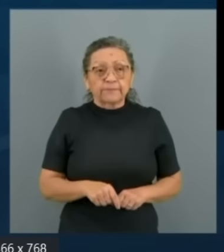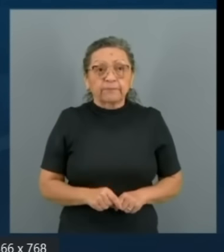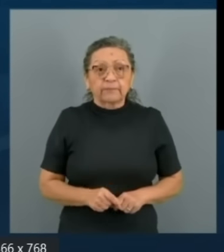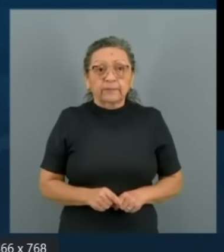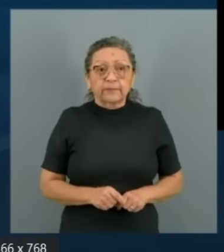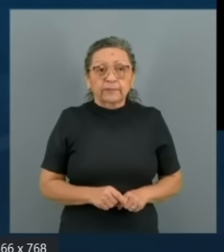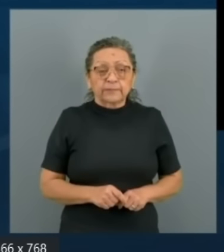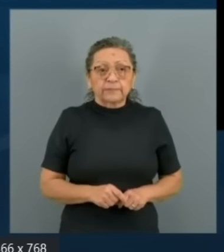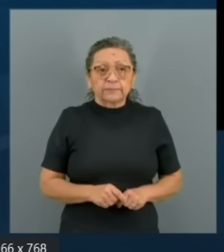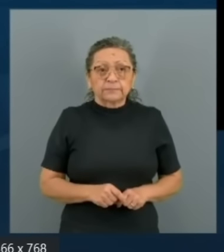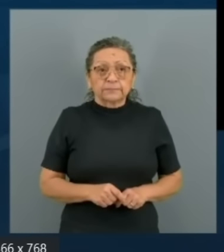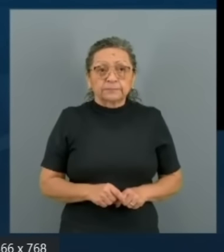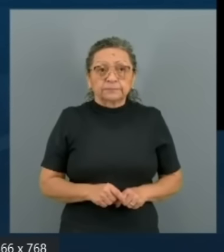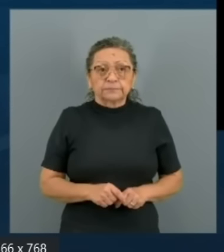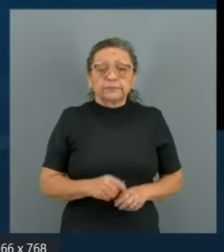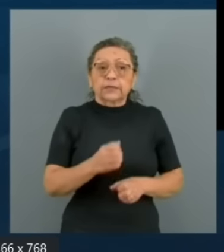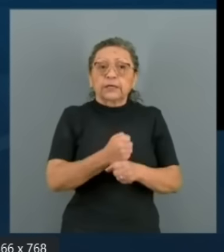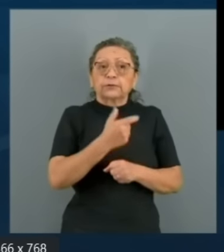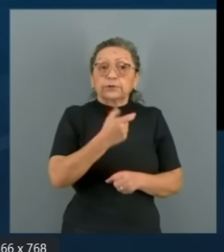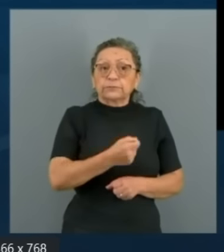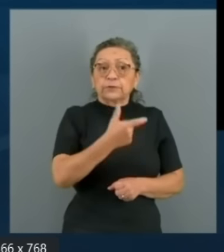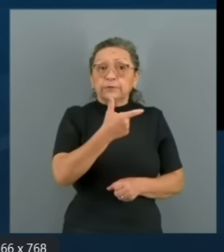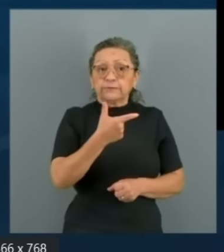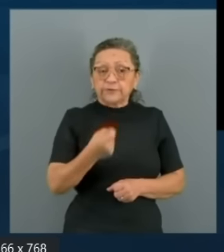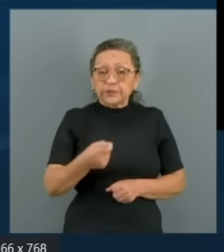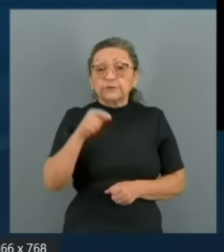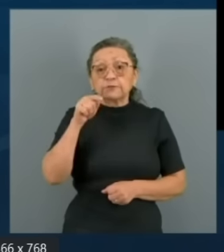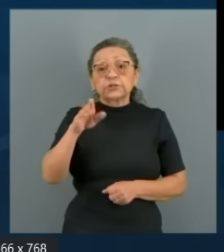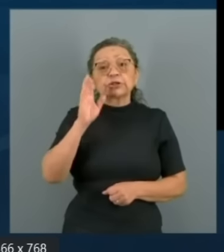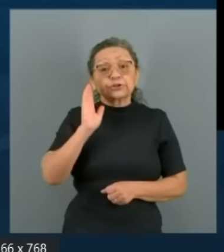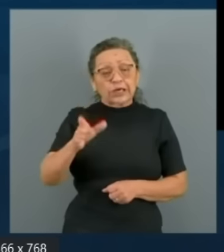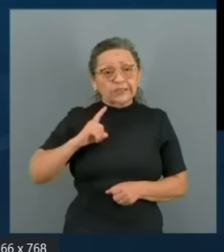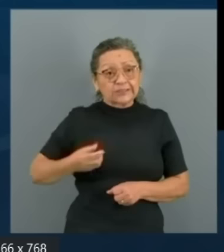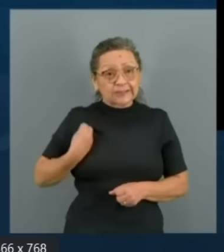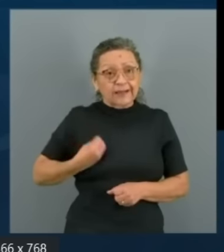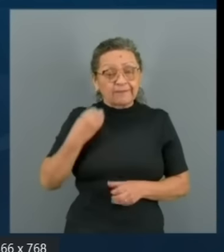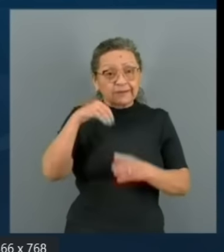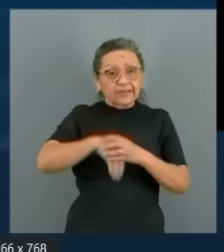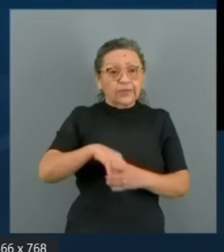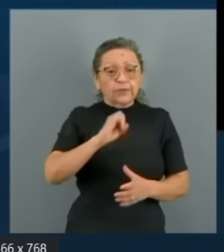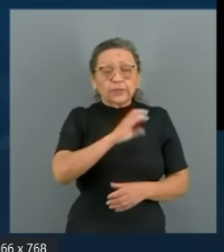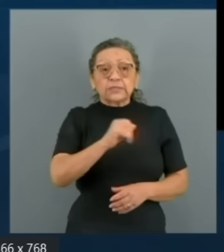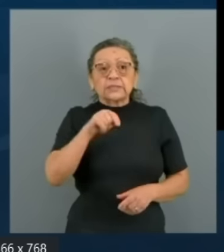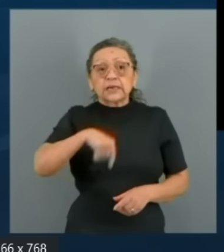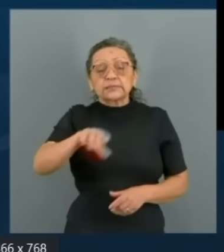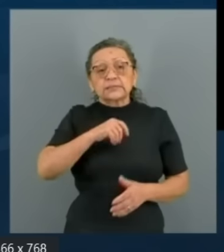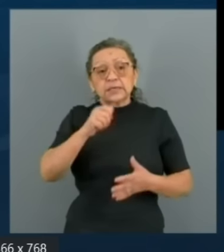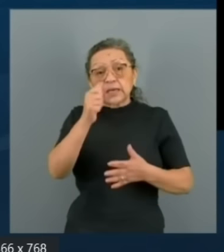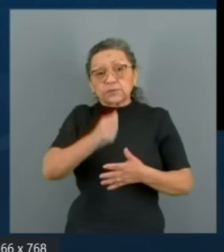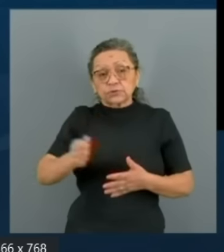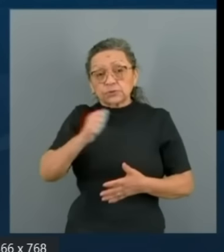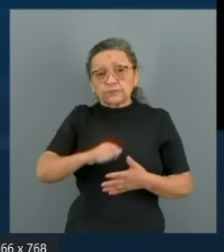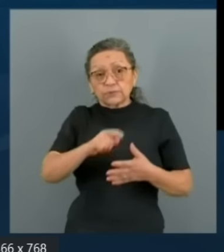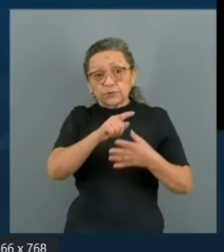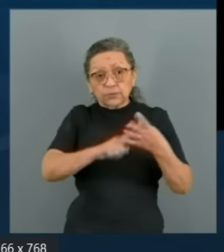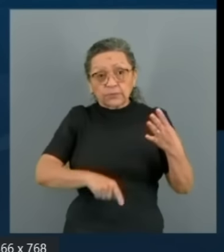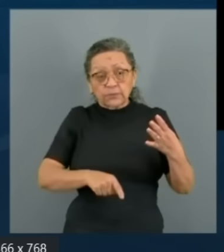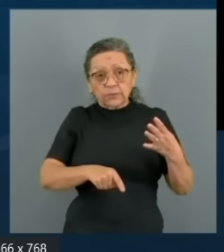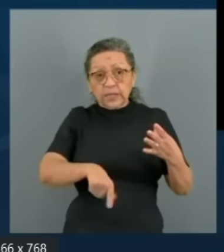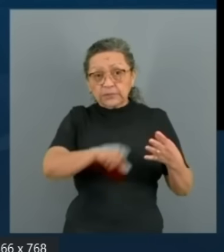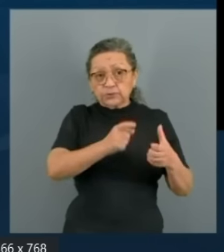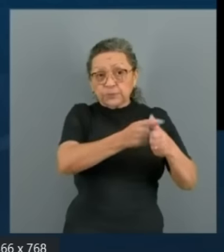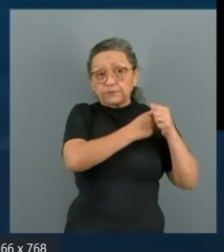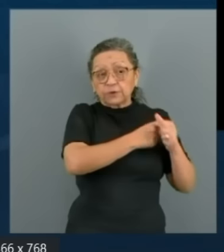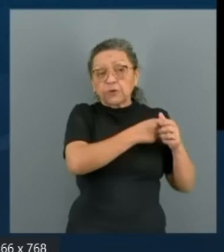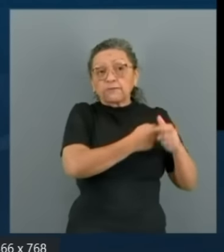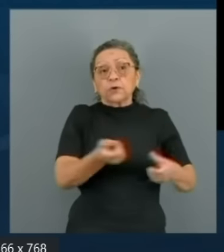estou contextualizando. E em 2020, que o senhor já estava lá, essas entidades foram descredenciadas, inclusive quando o